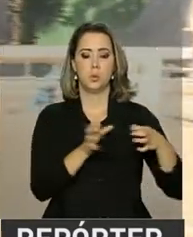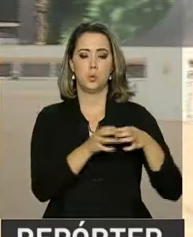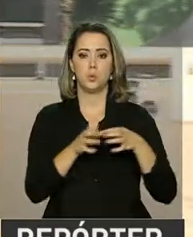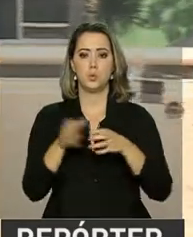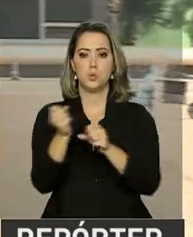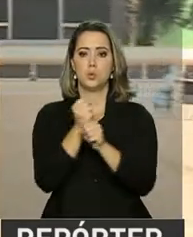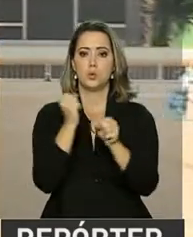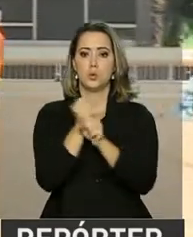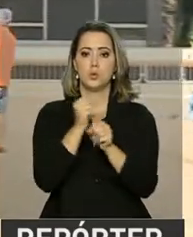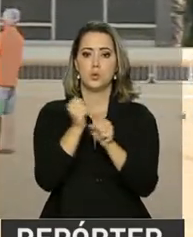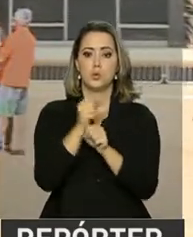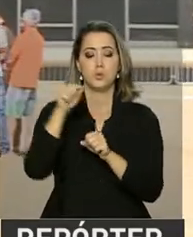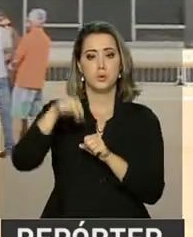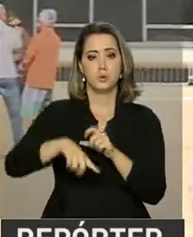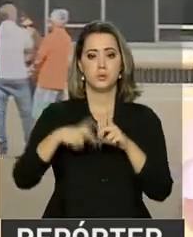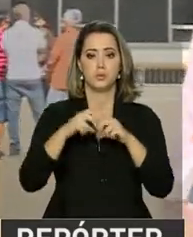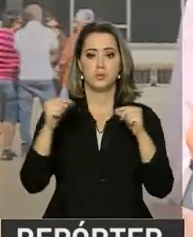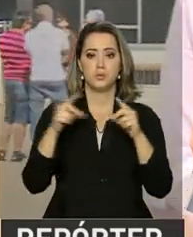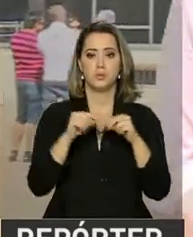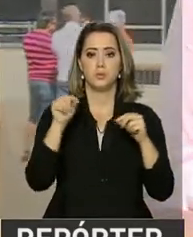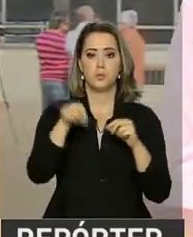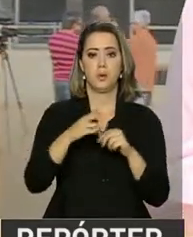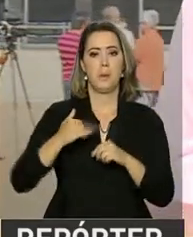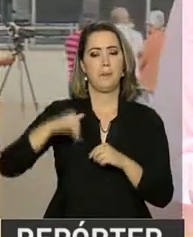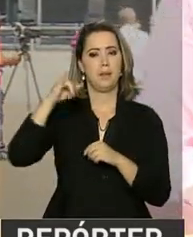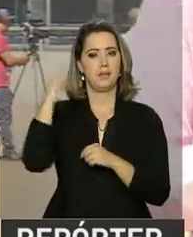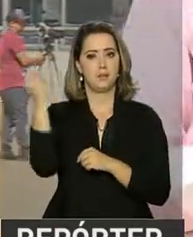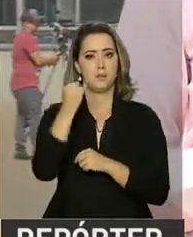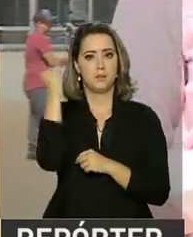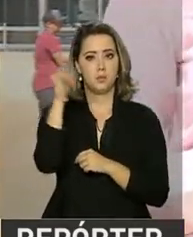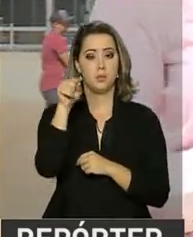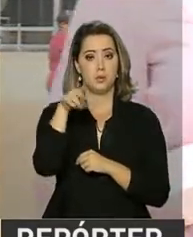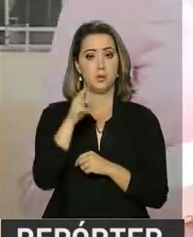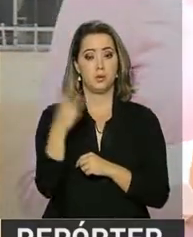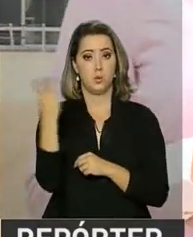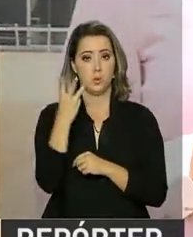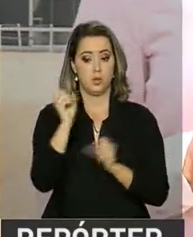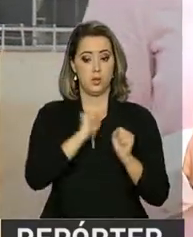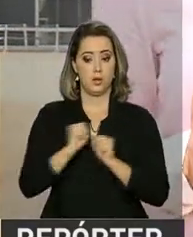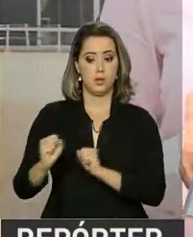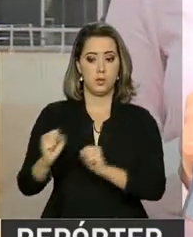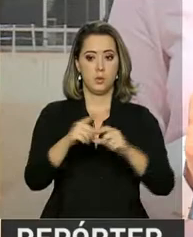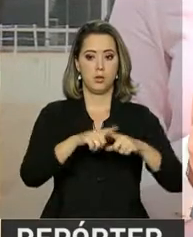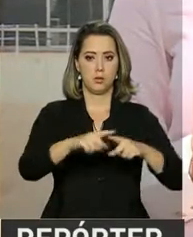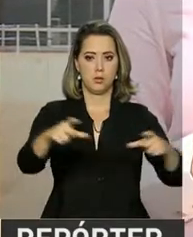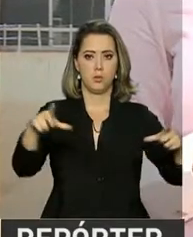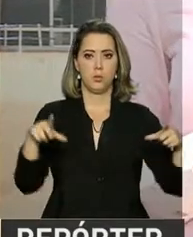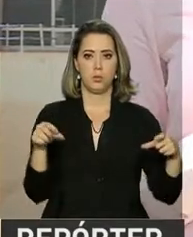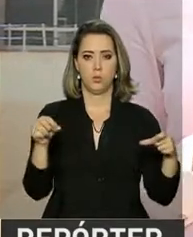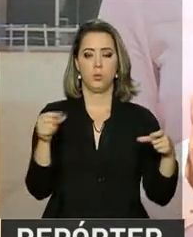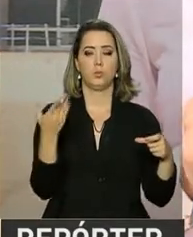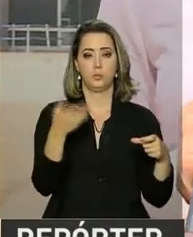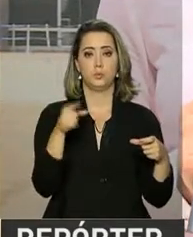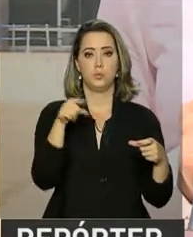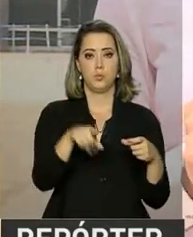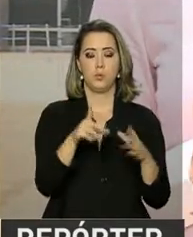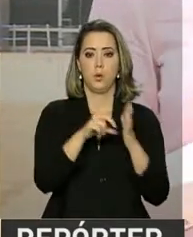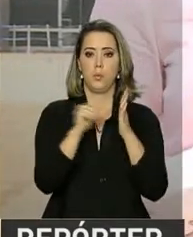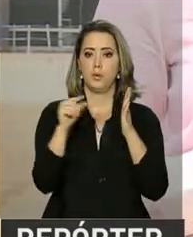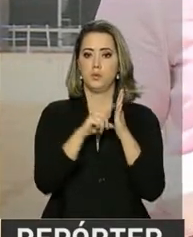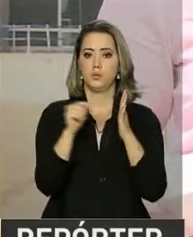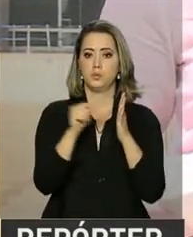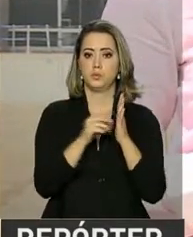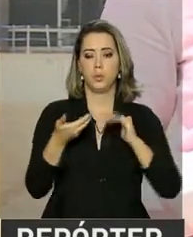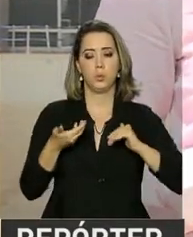de Oscar Niemeyer fica aqui em Brasília. E entre as mais importantes está a Praça dos Três Poderes. O arquiteto projetou o Palácio do Planalto,